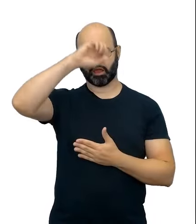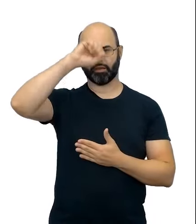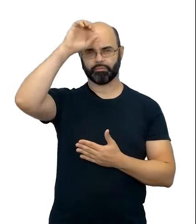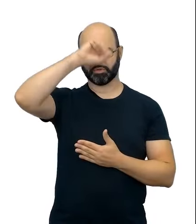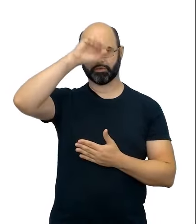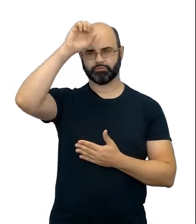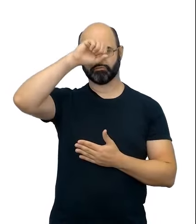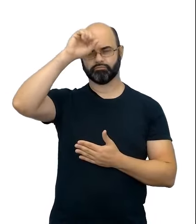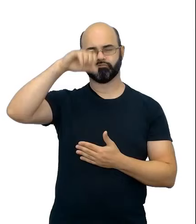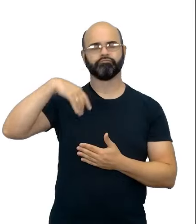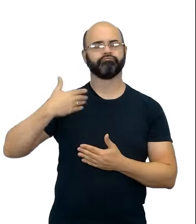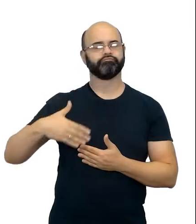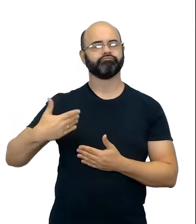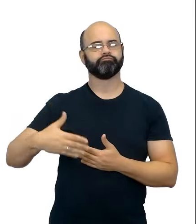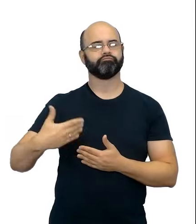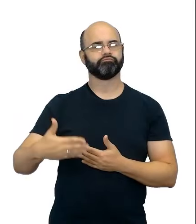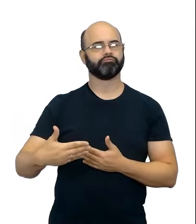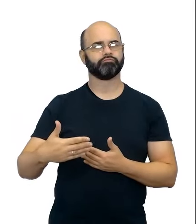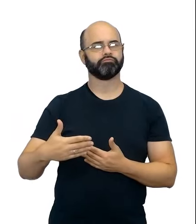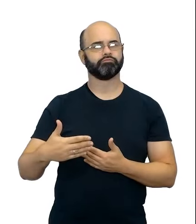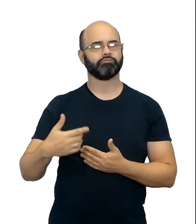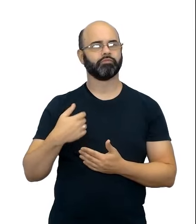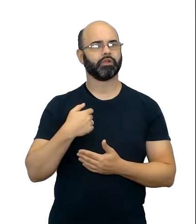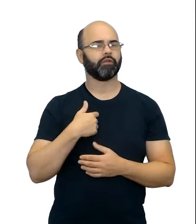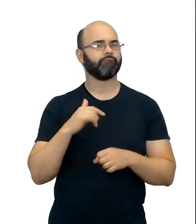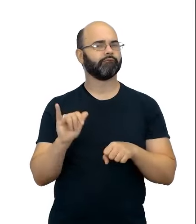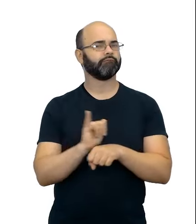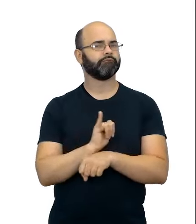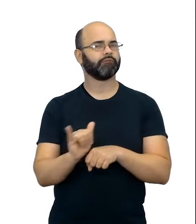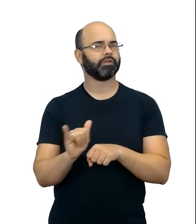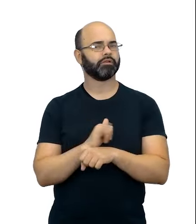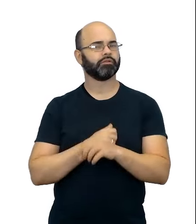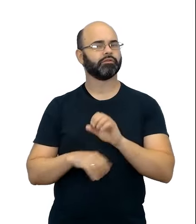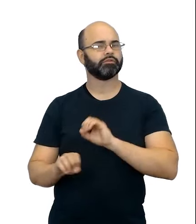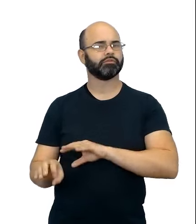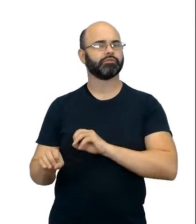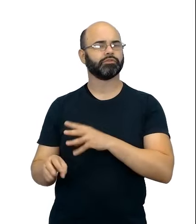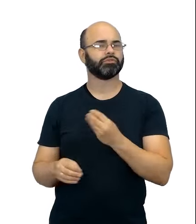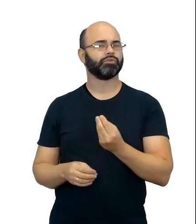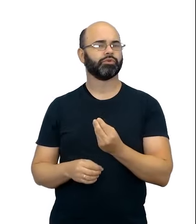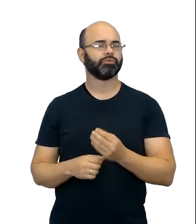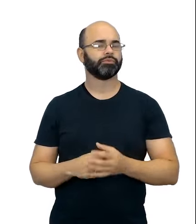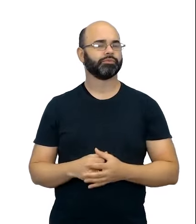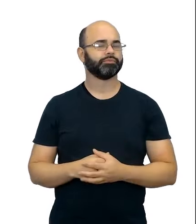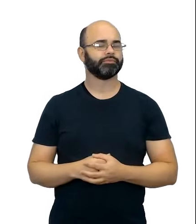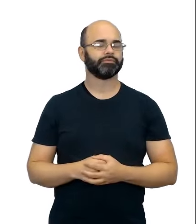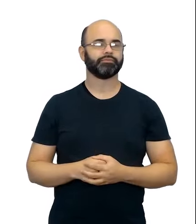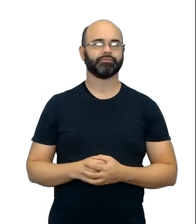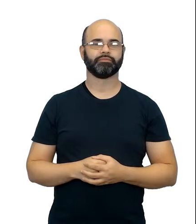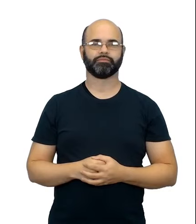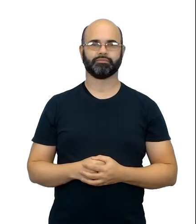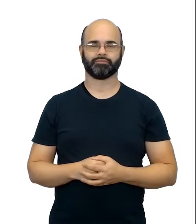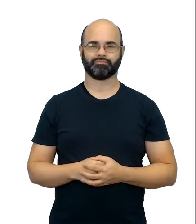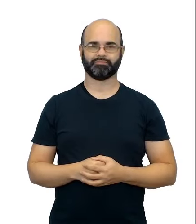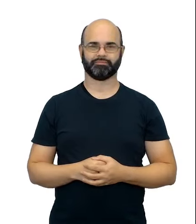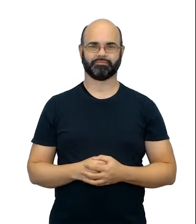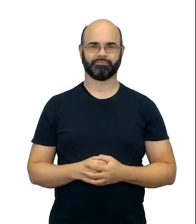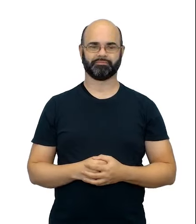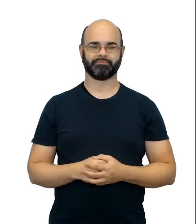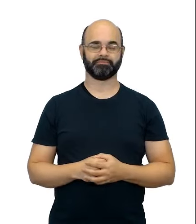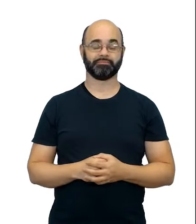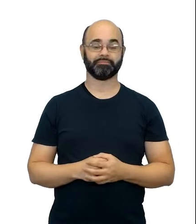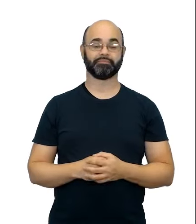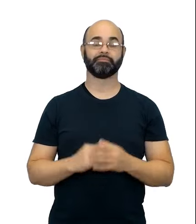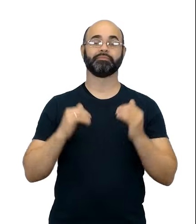estratégia que nós vamos utilizar em sala de aula. Também outro item muito importante a ser